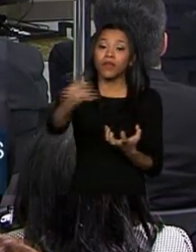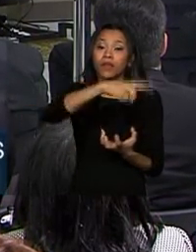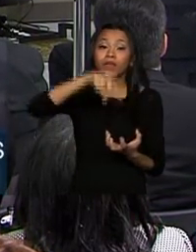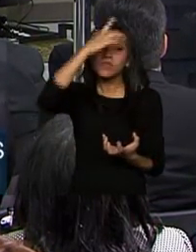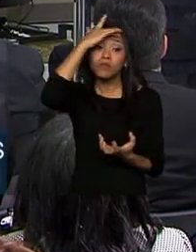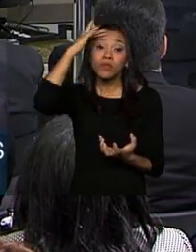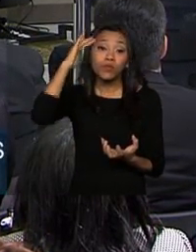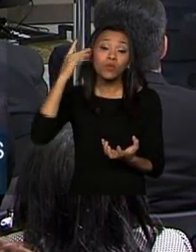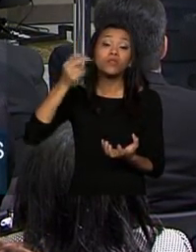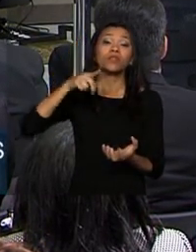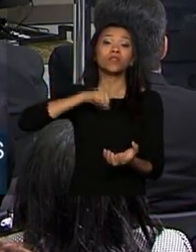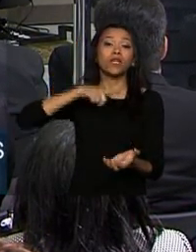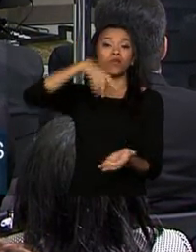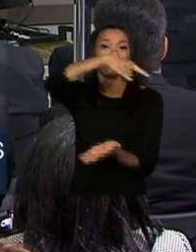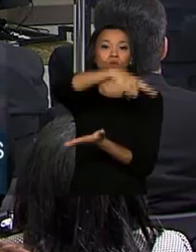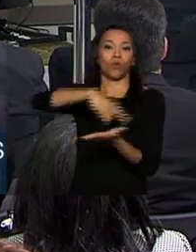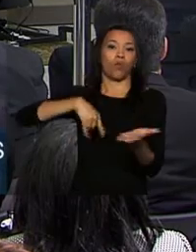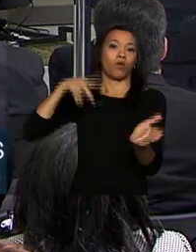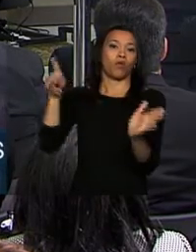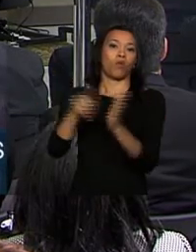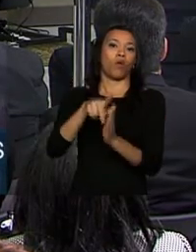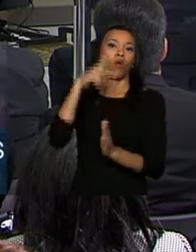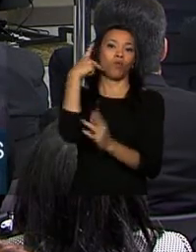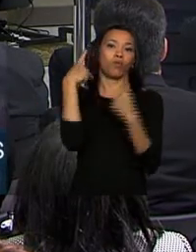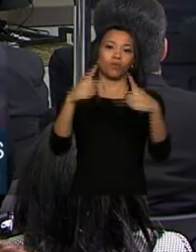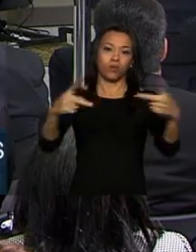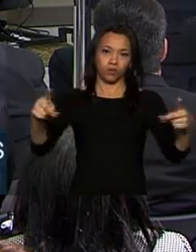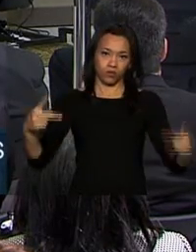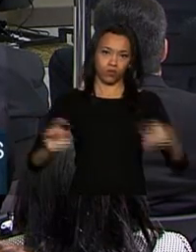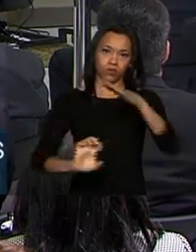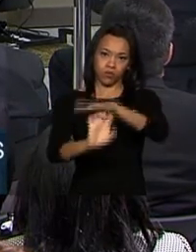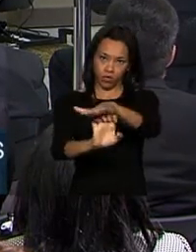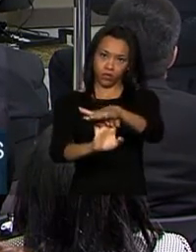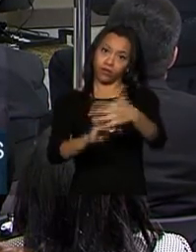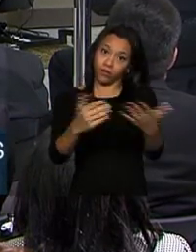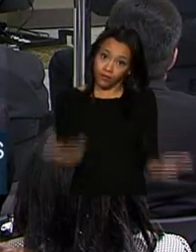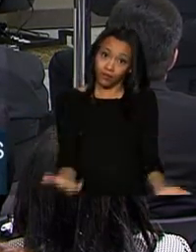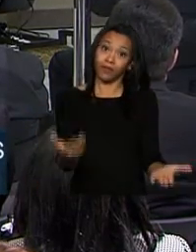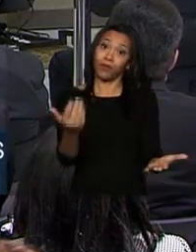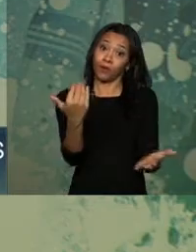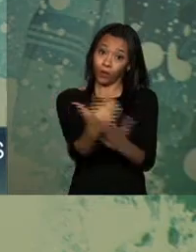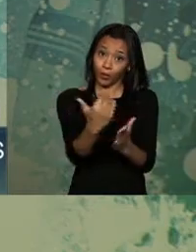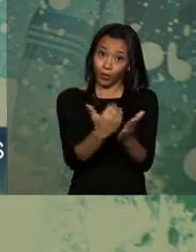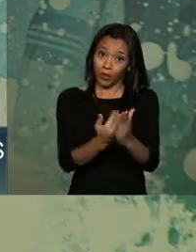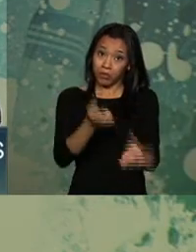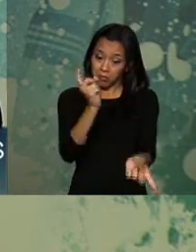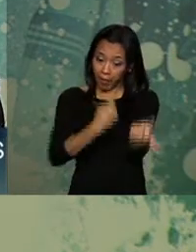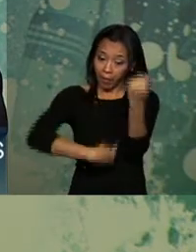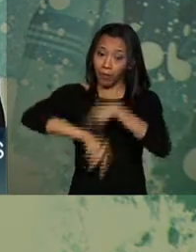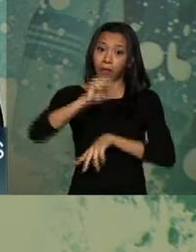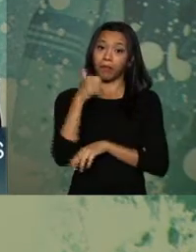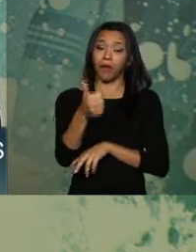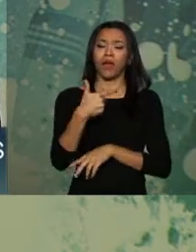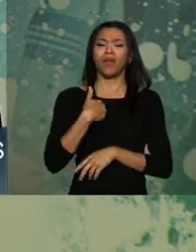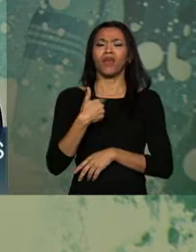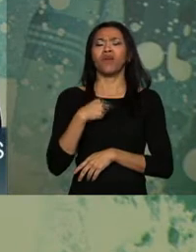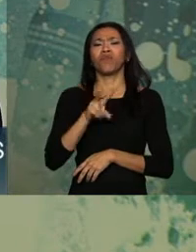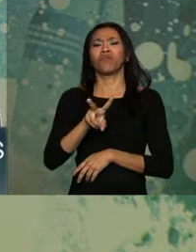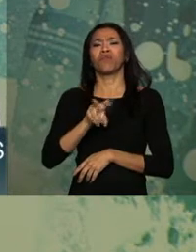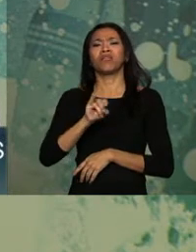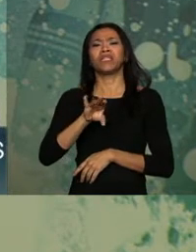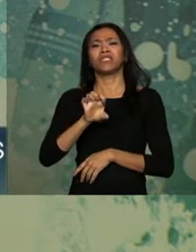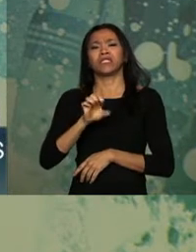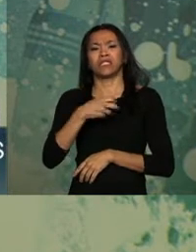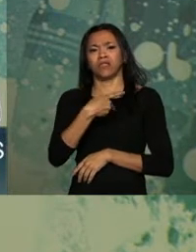E aí eu falei, agora esse programa vai dar certo. Eu era vice-governador de São Paulo, nós não tínhamos